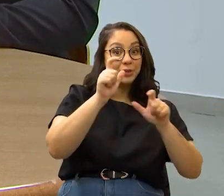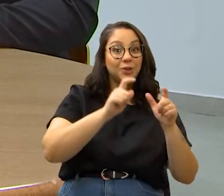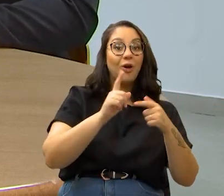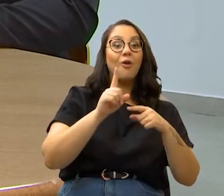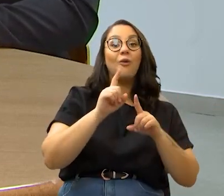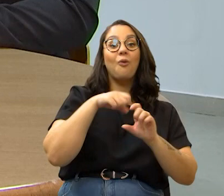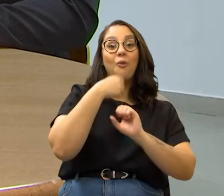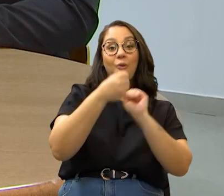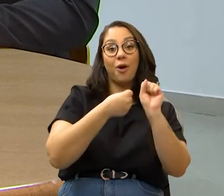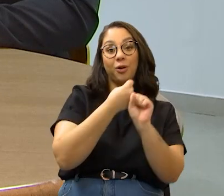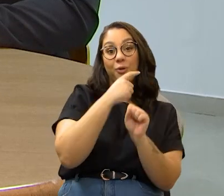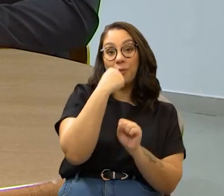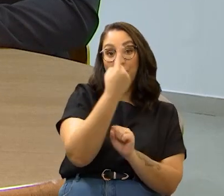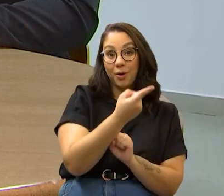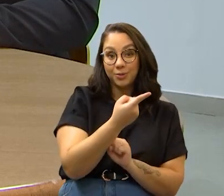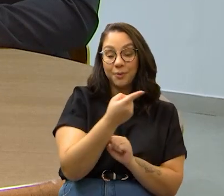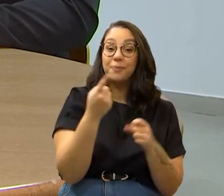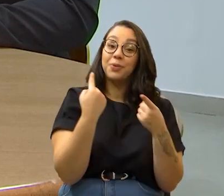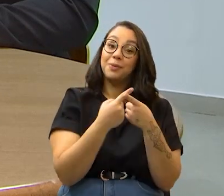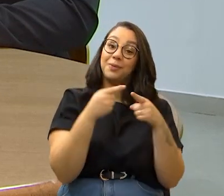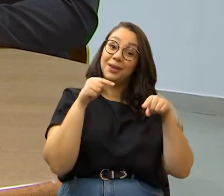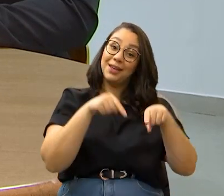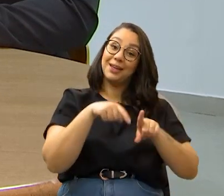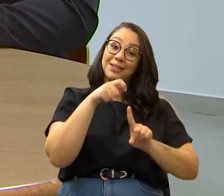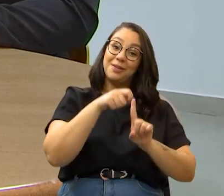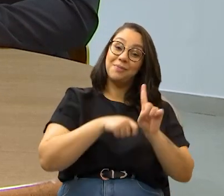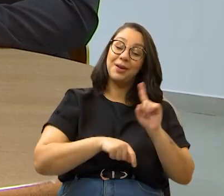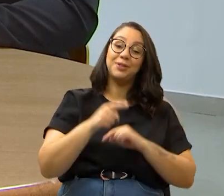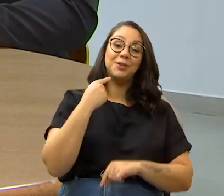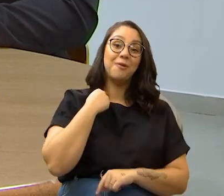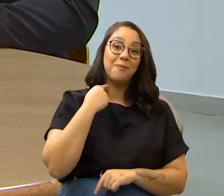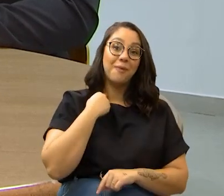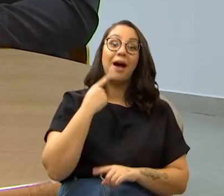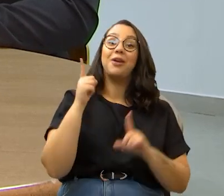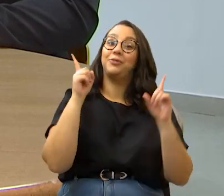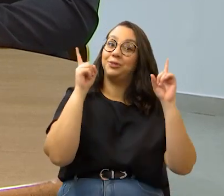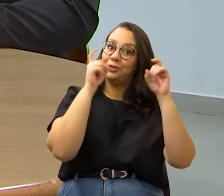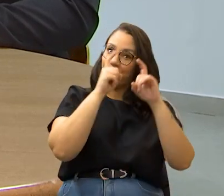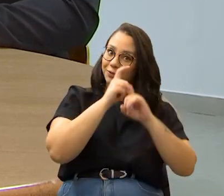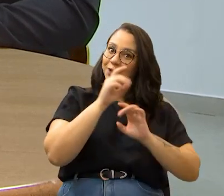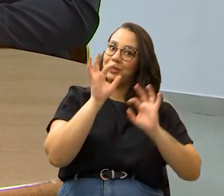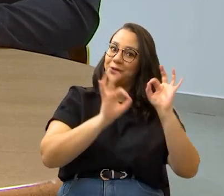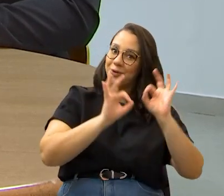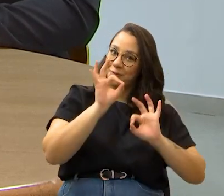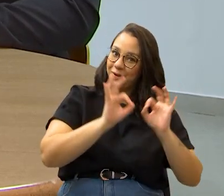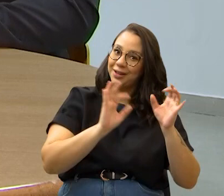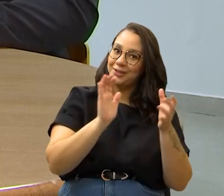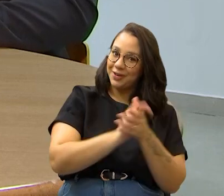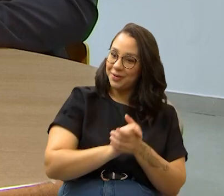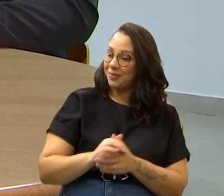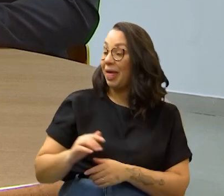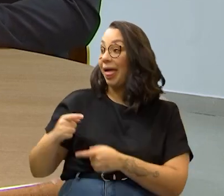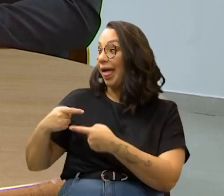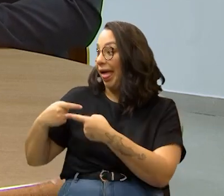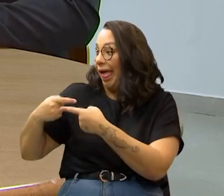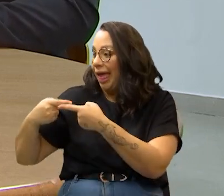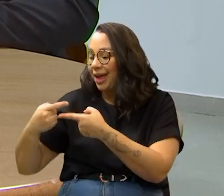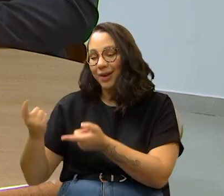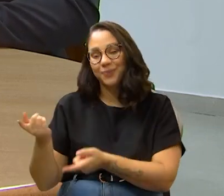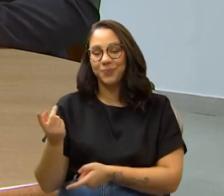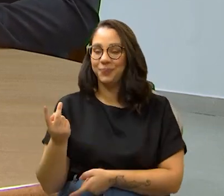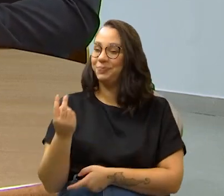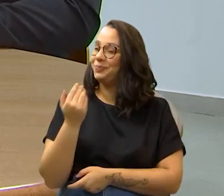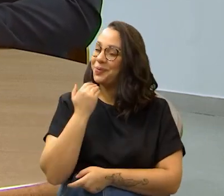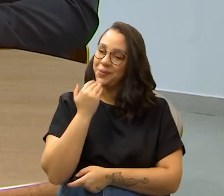vai garantir aí no próximo ano, porque já no mês de maio, já no próprio mês fica complicado planejar um casamento, né? Em cima do tempo